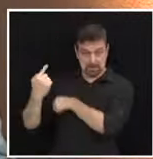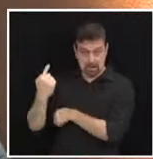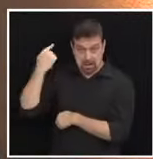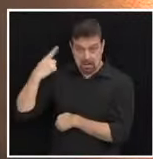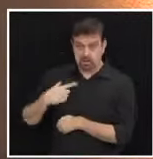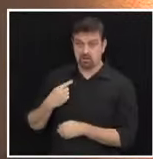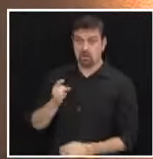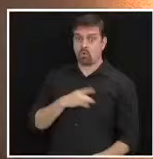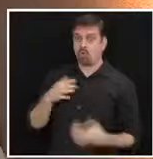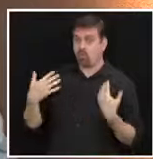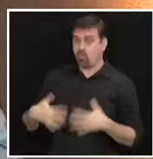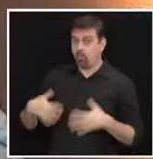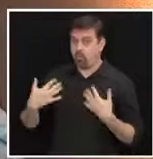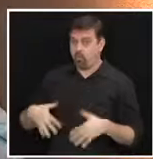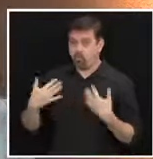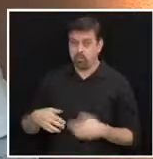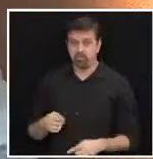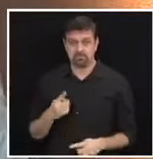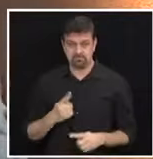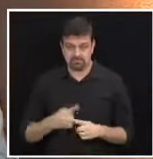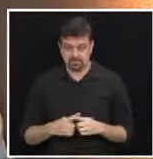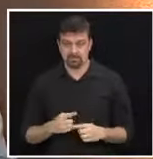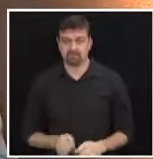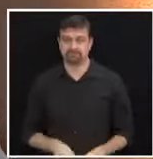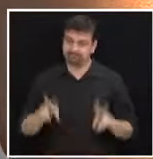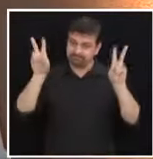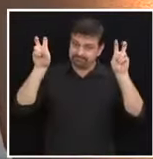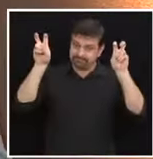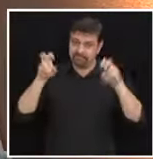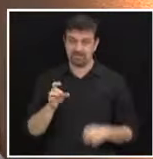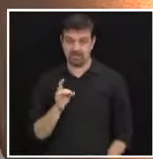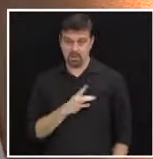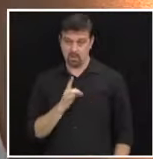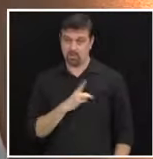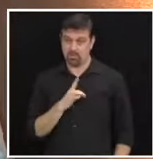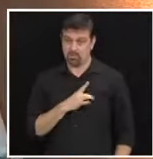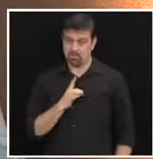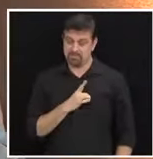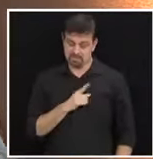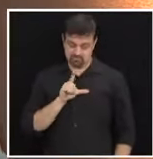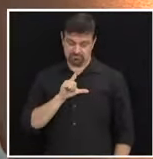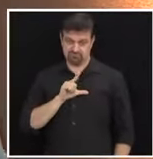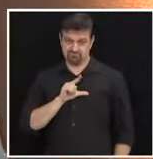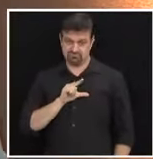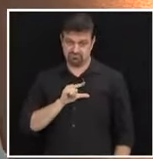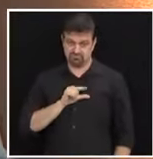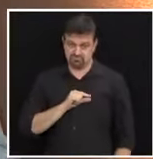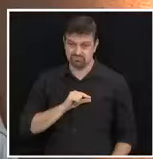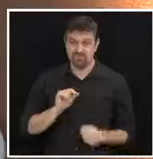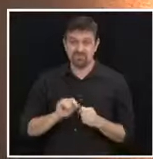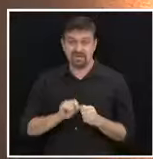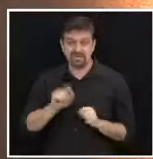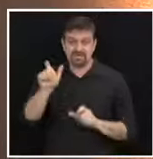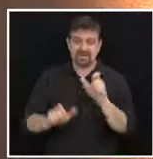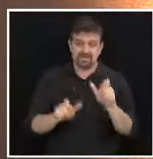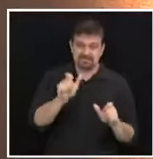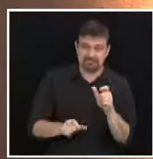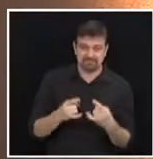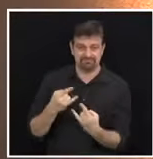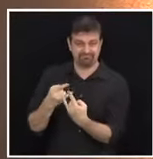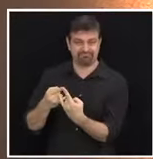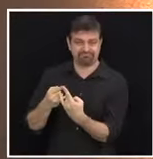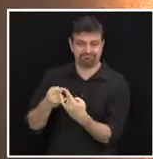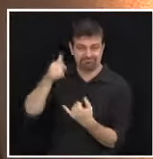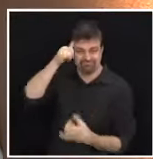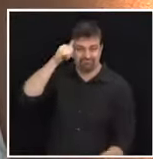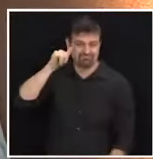algumas pessoas que estão aqui. Então, entre aspas, o medo é muito menor. Isso faz com que as pessoas se protejam